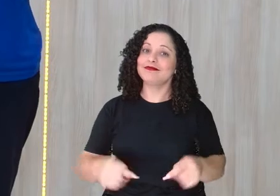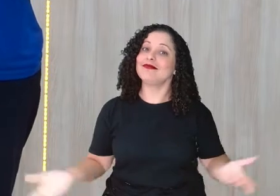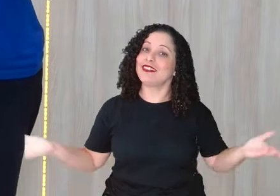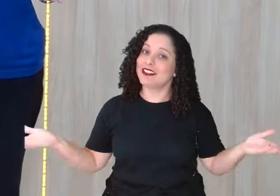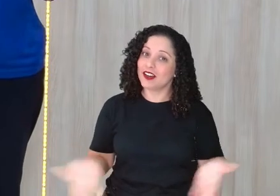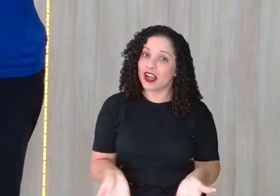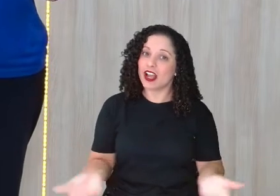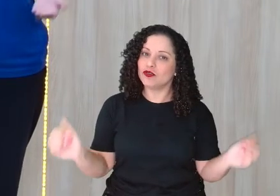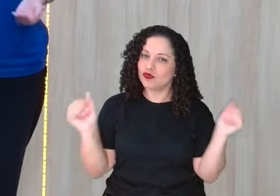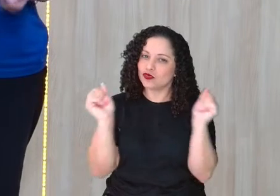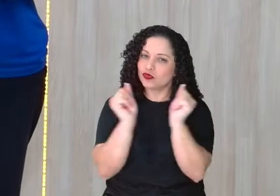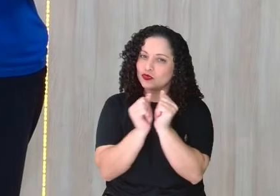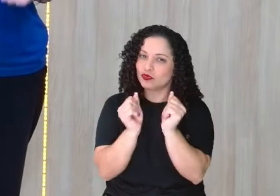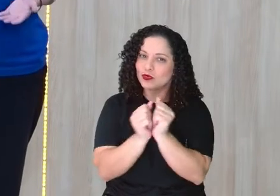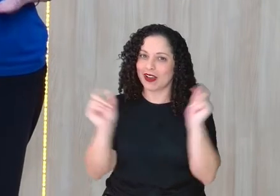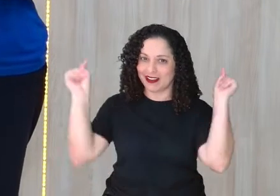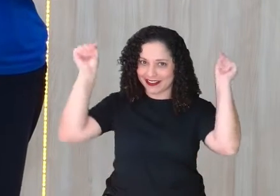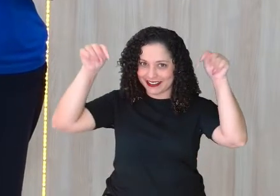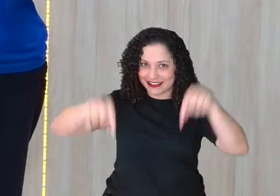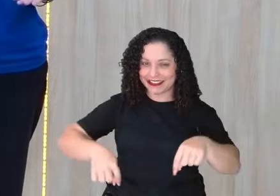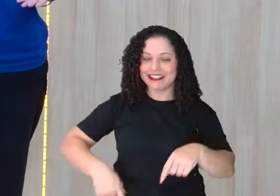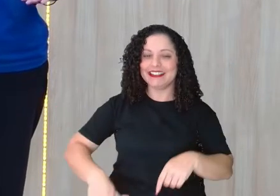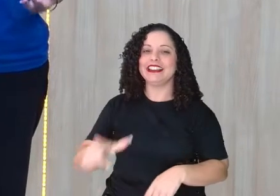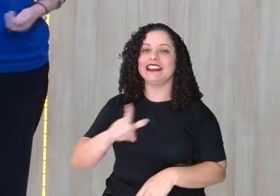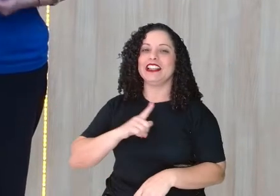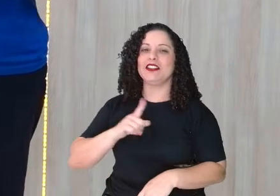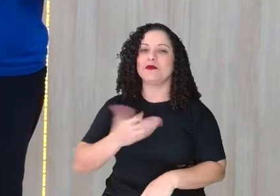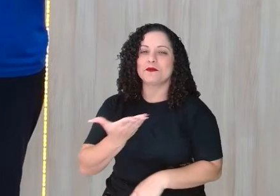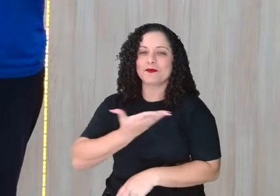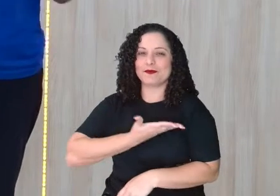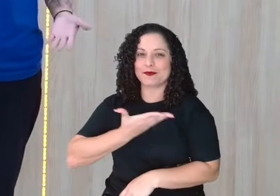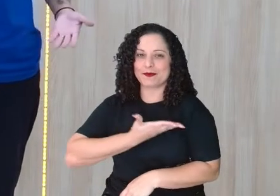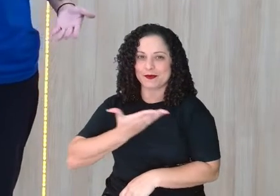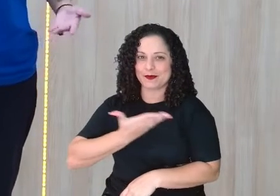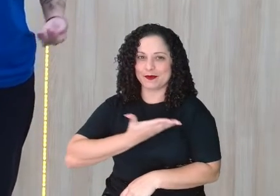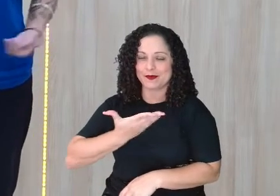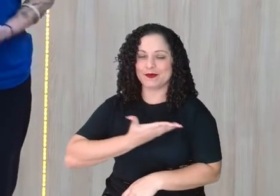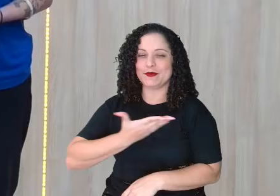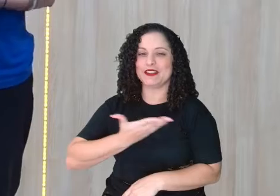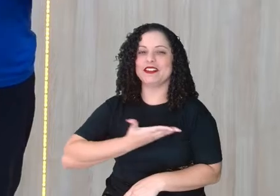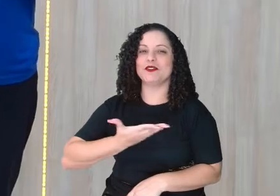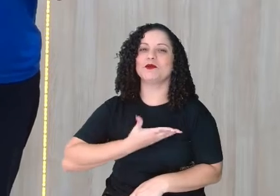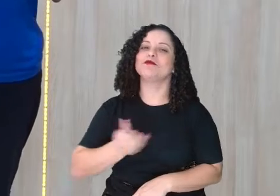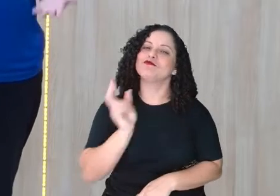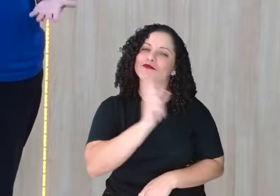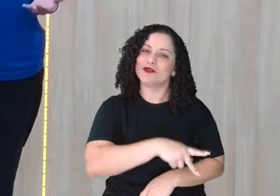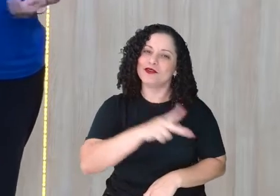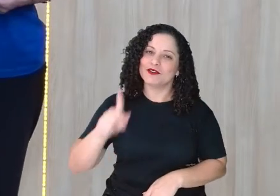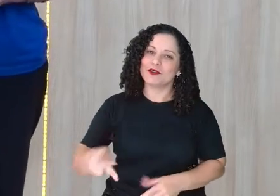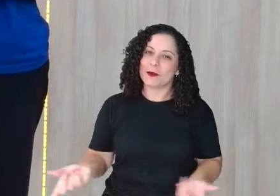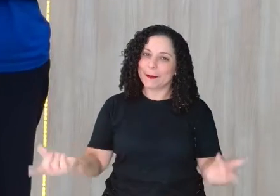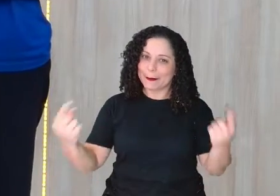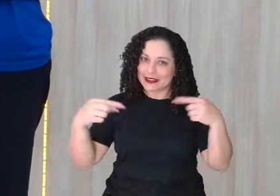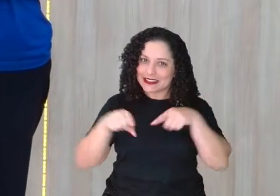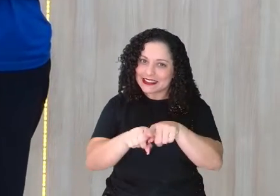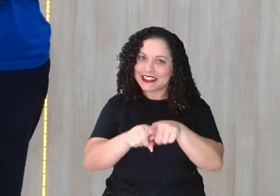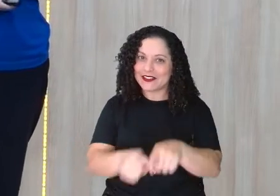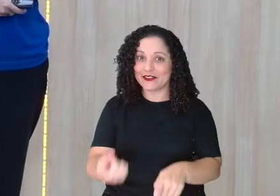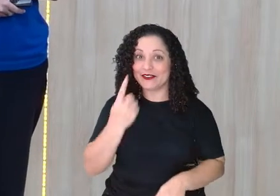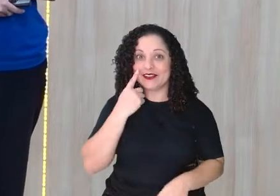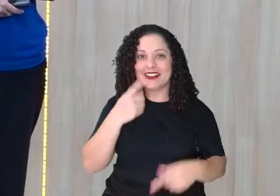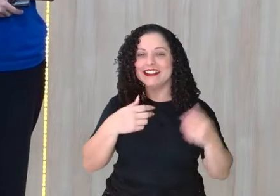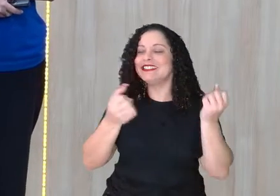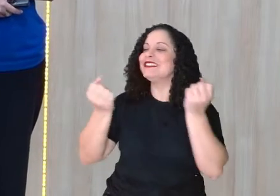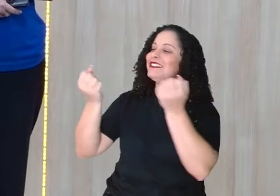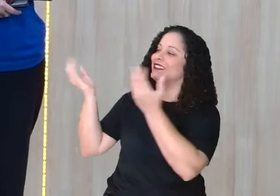E junto comigo está o meu colega aqui de caminhada, né? Parceiro. Olha aí quem é que